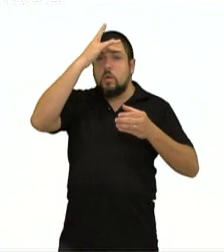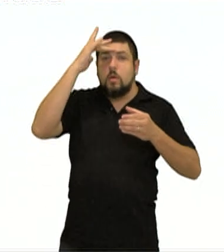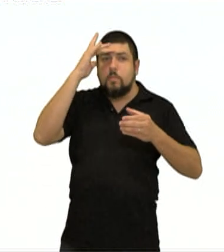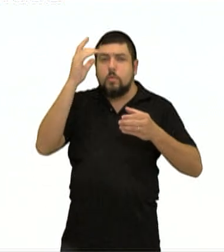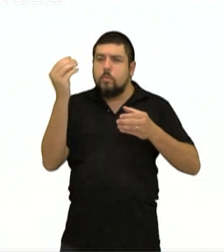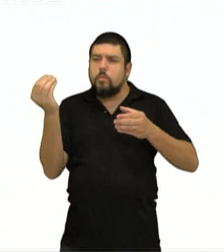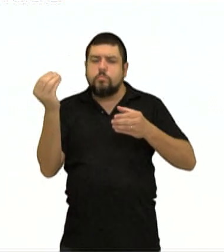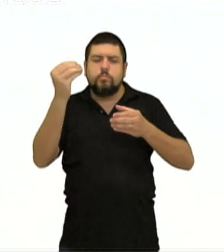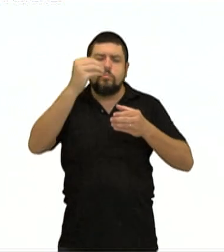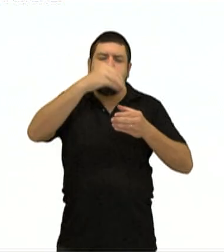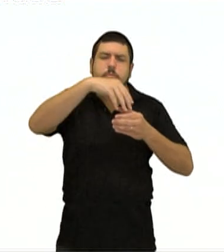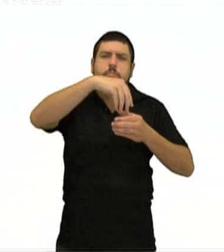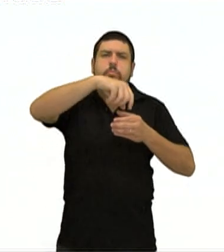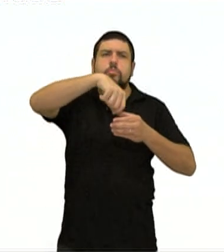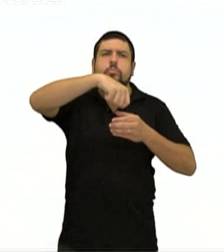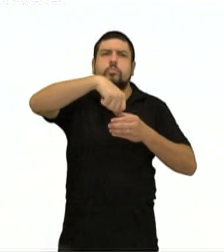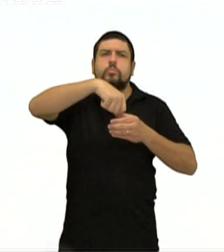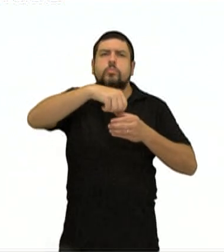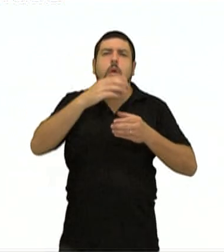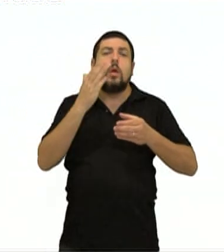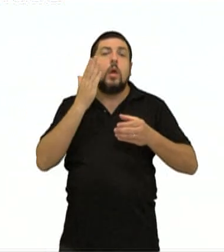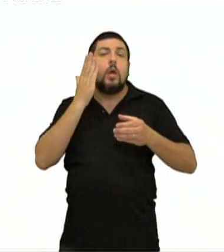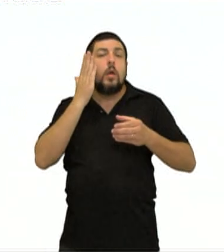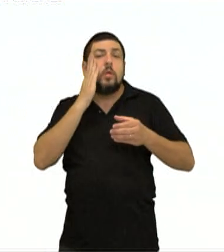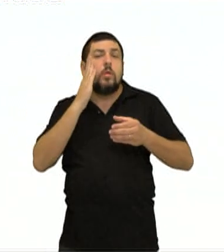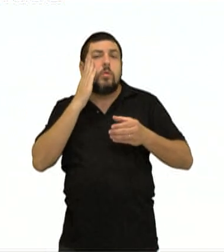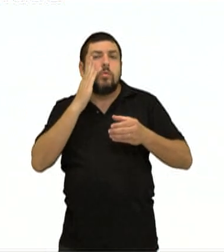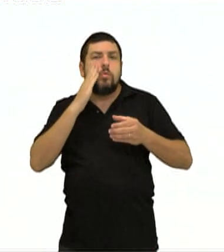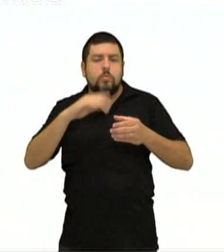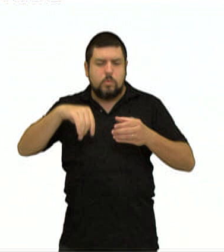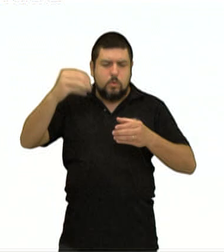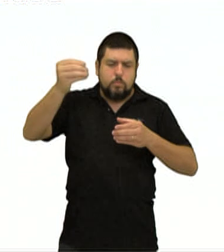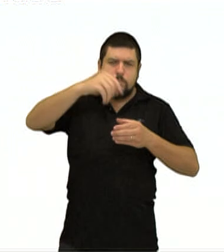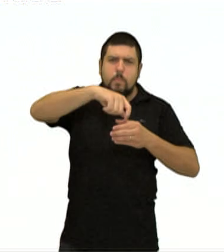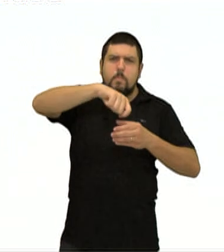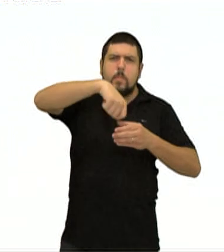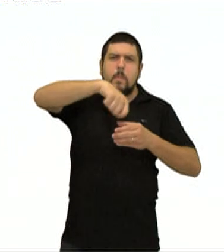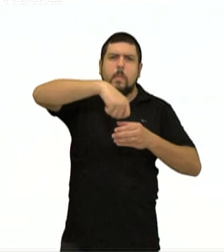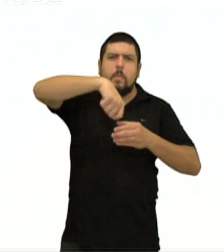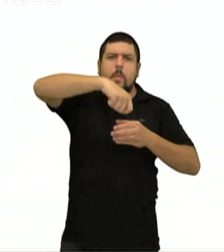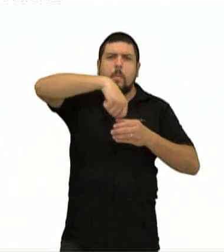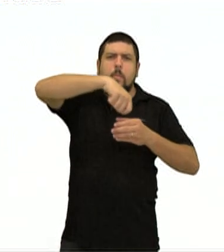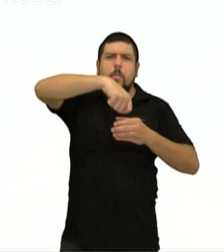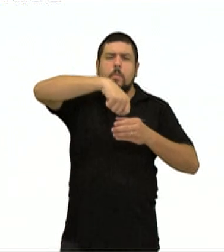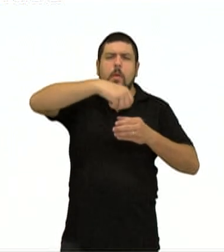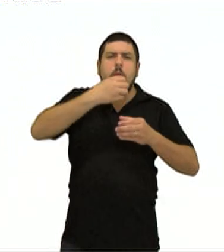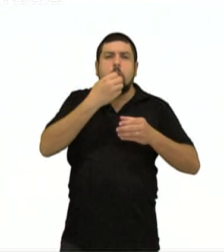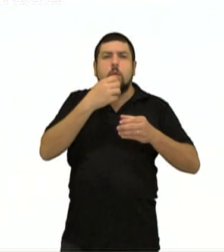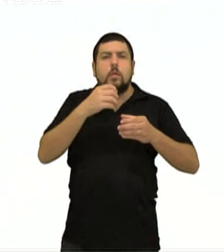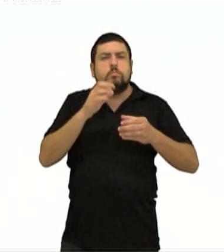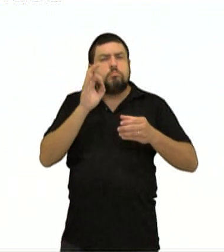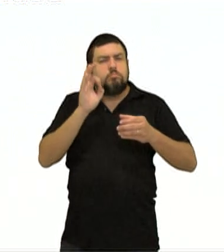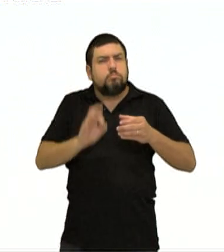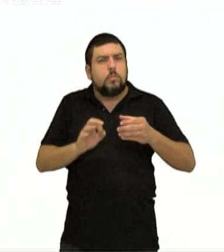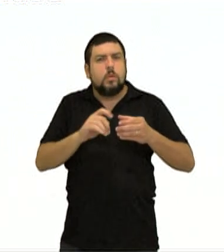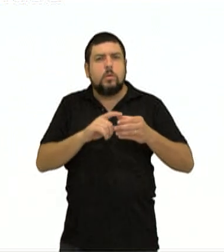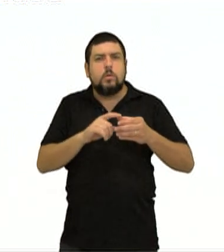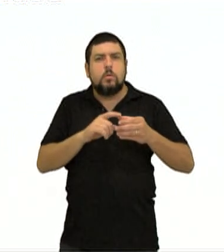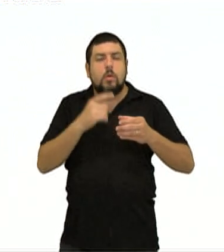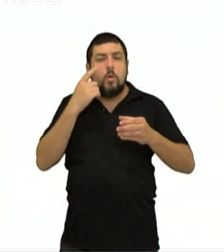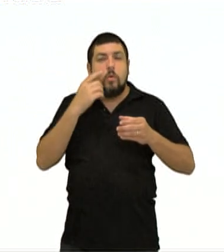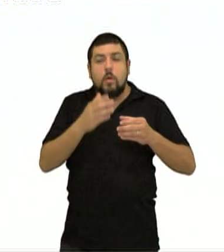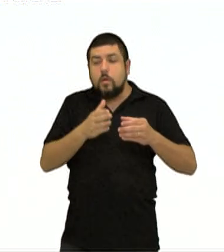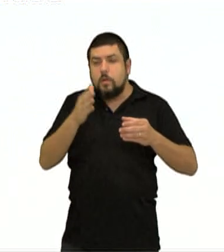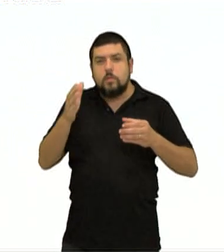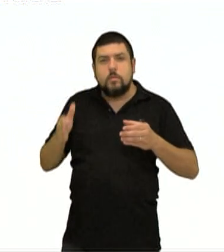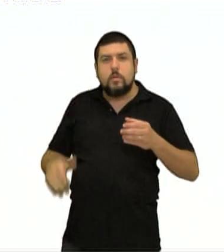de soluto. Colocou, misturou muito bem e observem a imagem ao lado. A